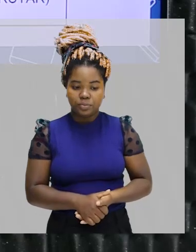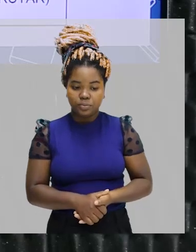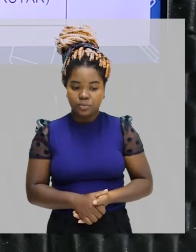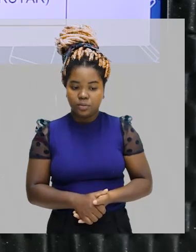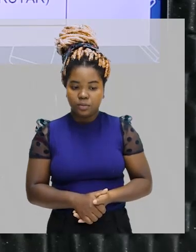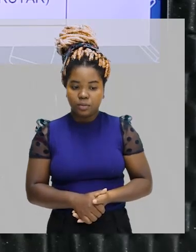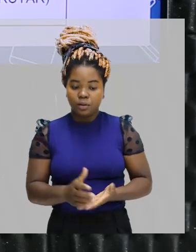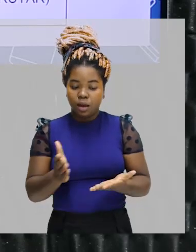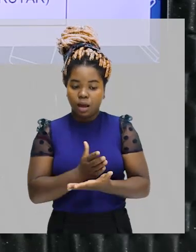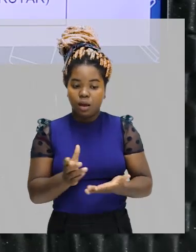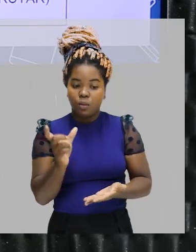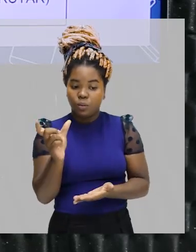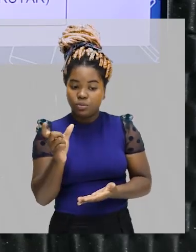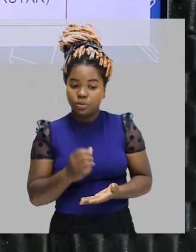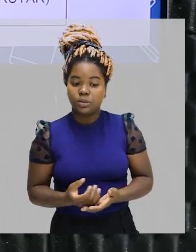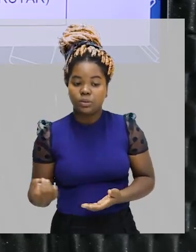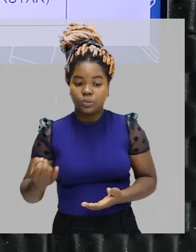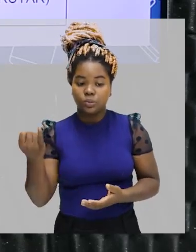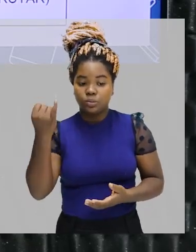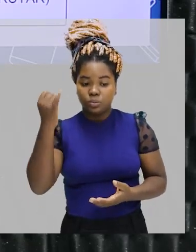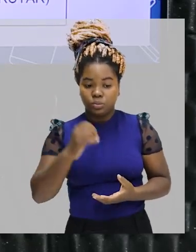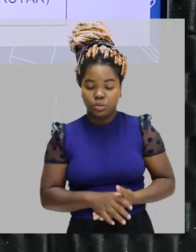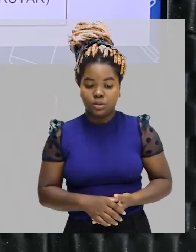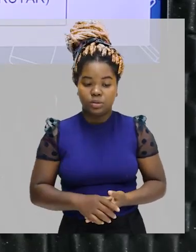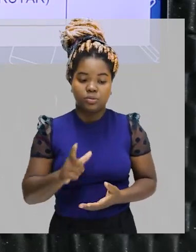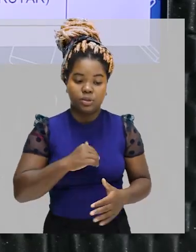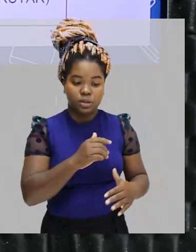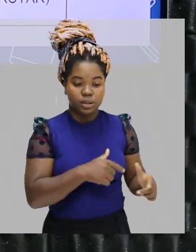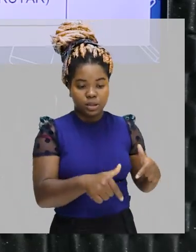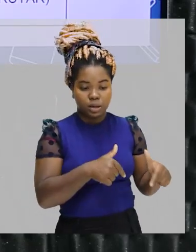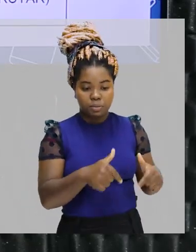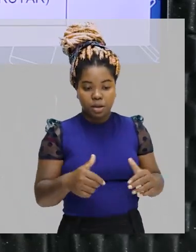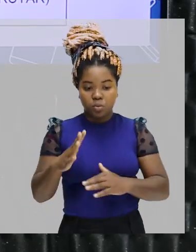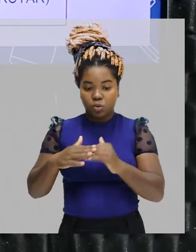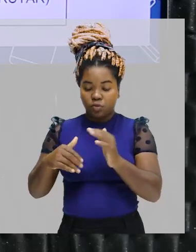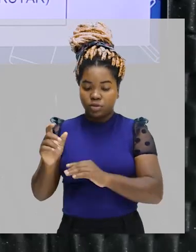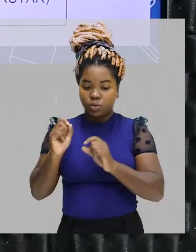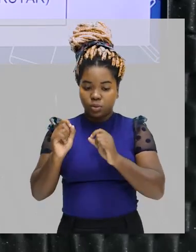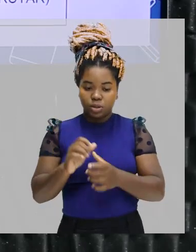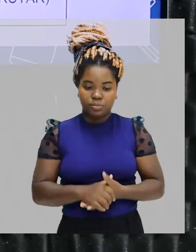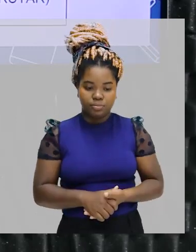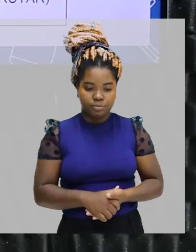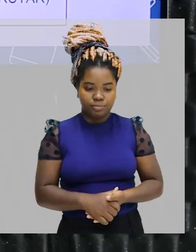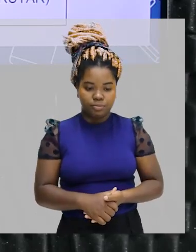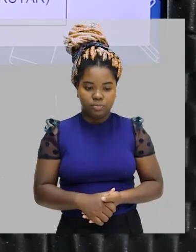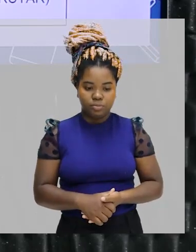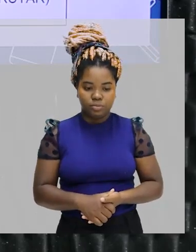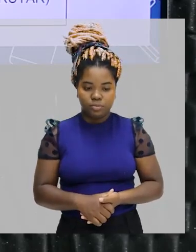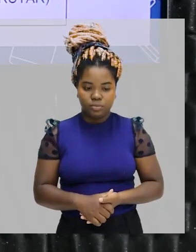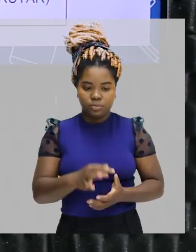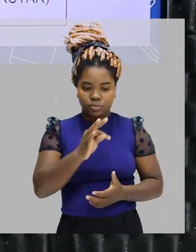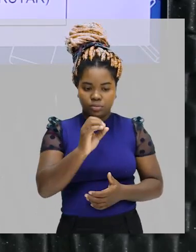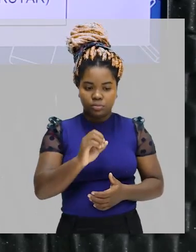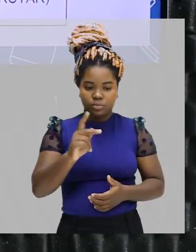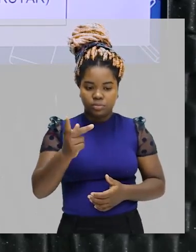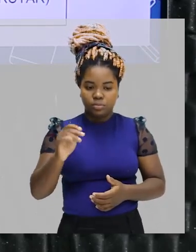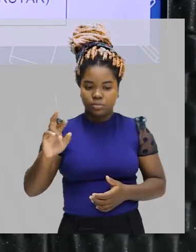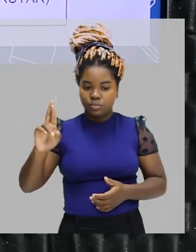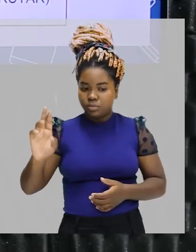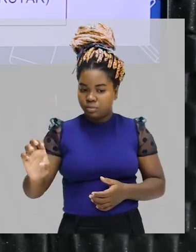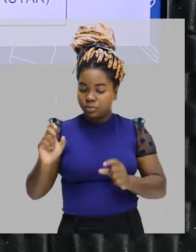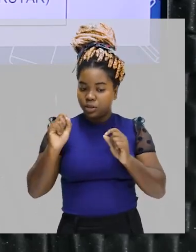algumas dessas palavras que são essenciais para a ocupação, trabalho ou profissão são to hire. Hire